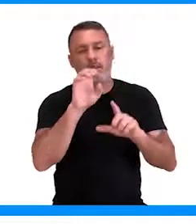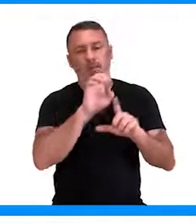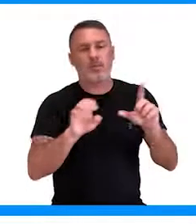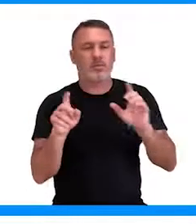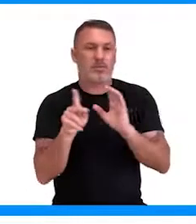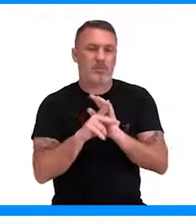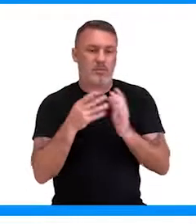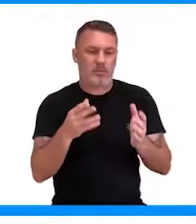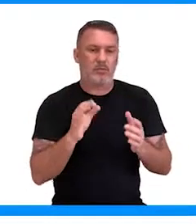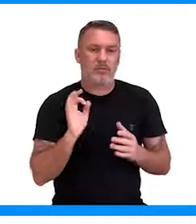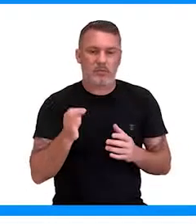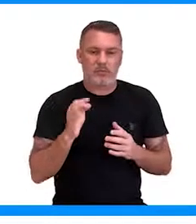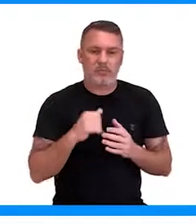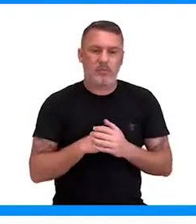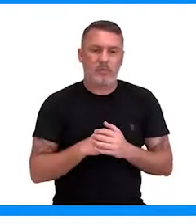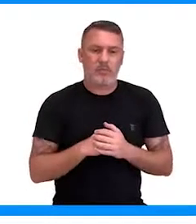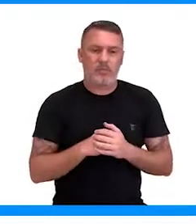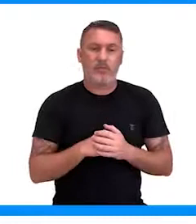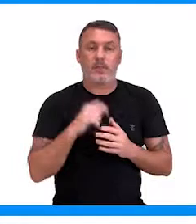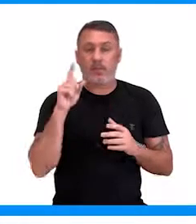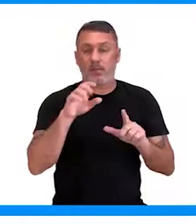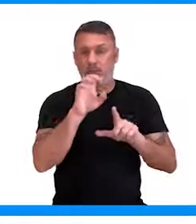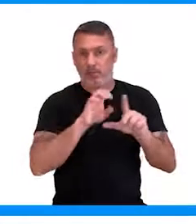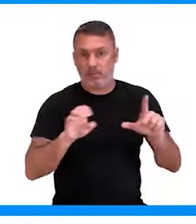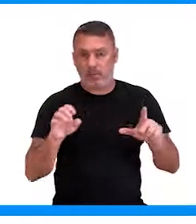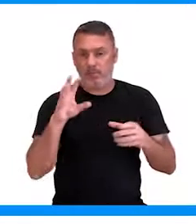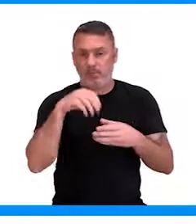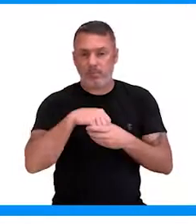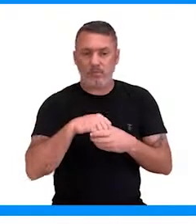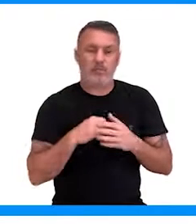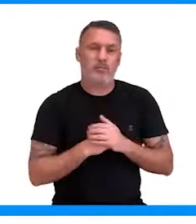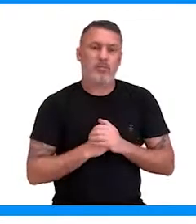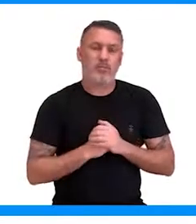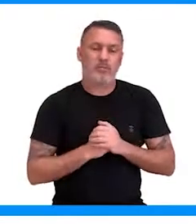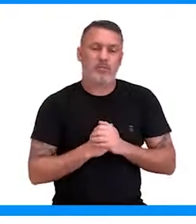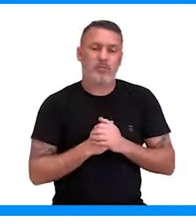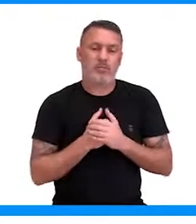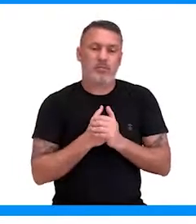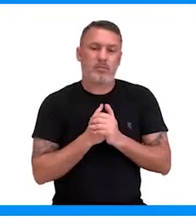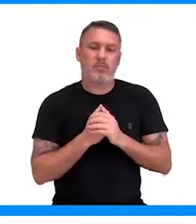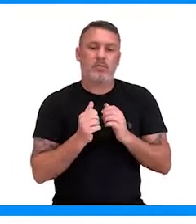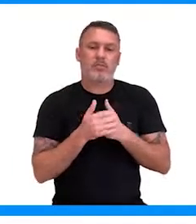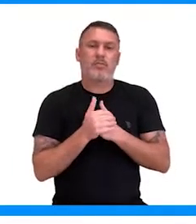usar essa equação aí, né? Você vai usar esta equação.